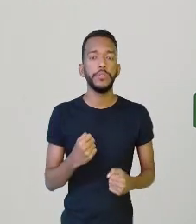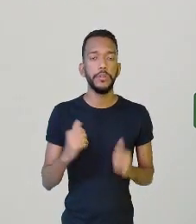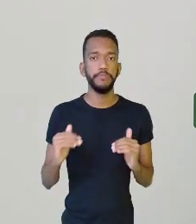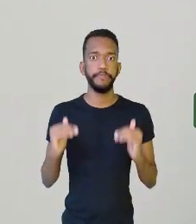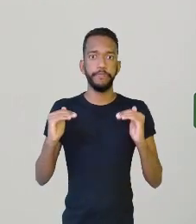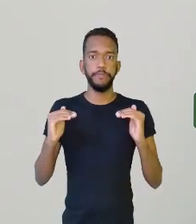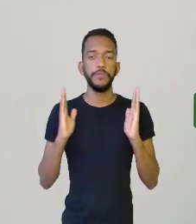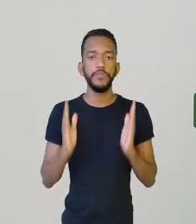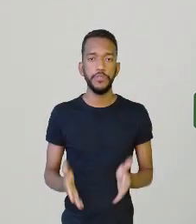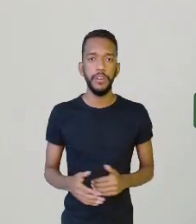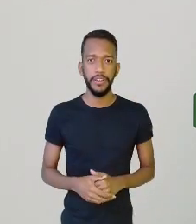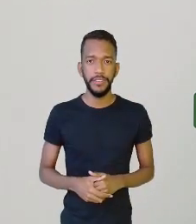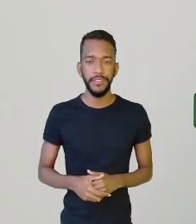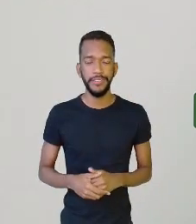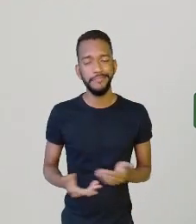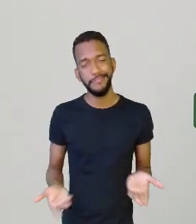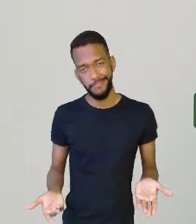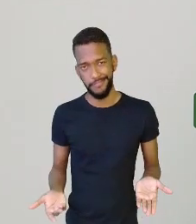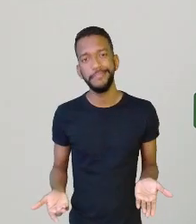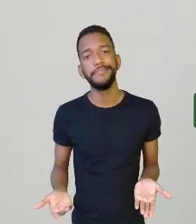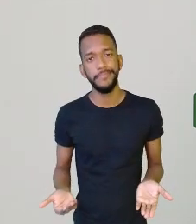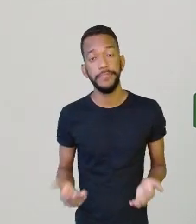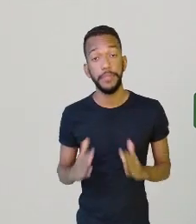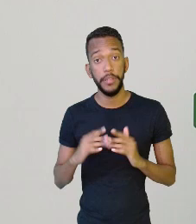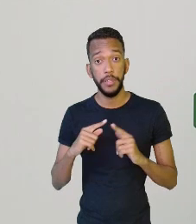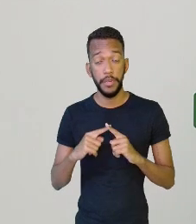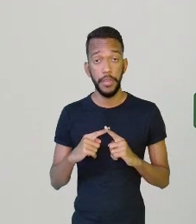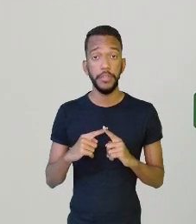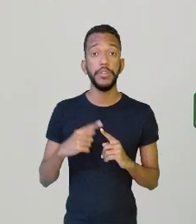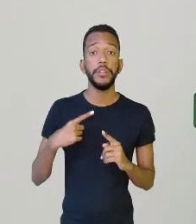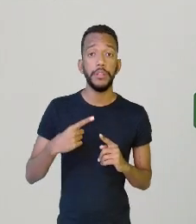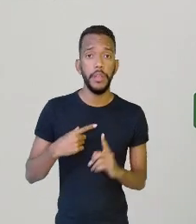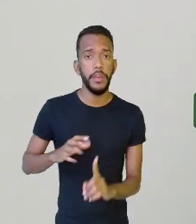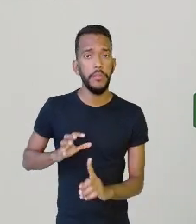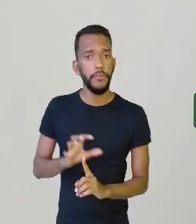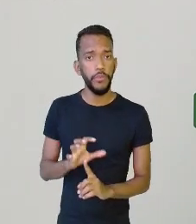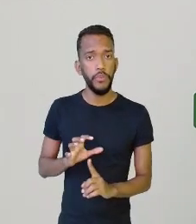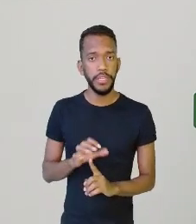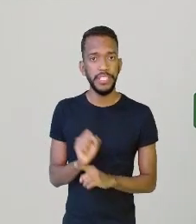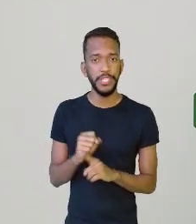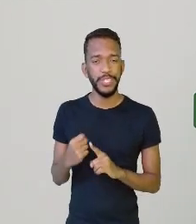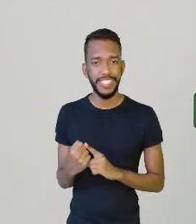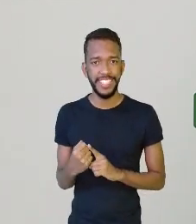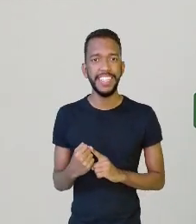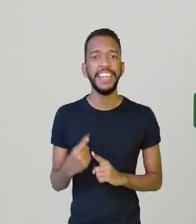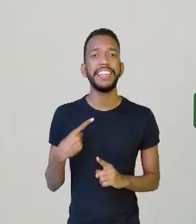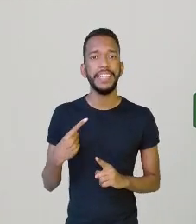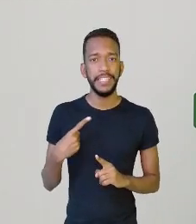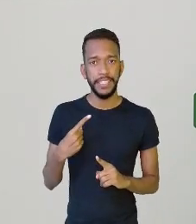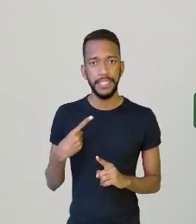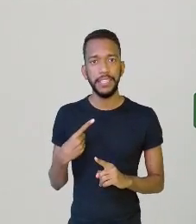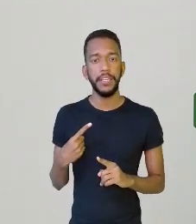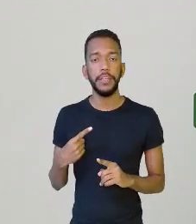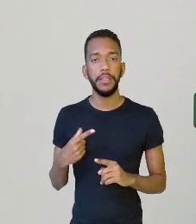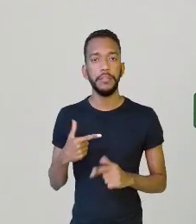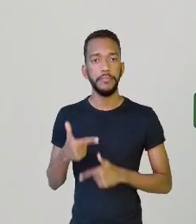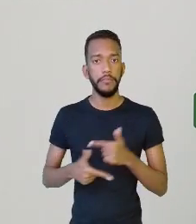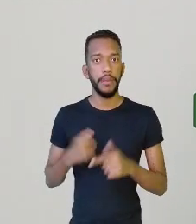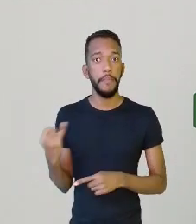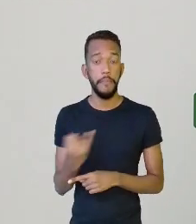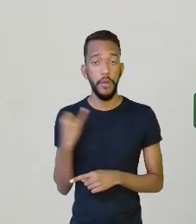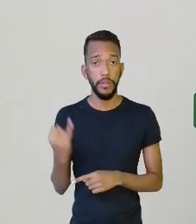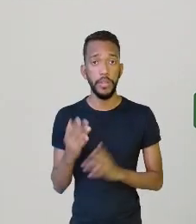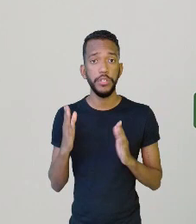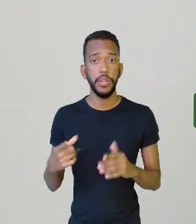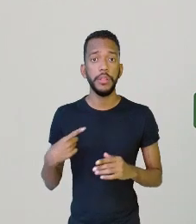supremo? Pois é. Então, a igreja, mesmo tendo grande influência na sociedade, mesmo sendo fundamental, mesmo sendo